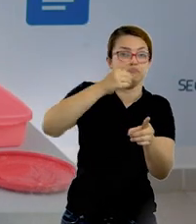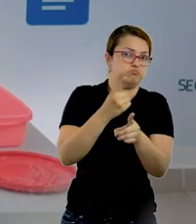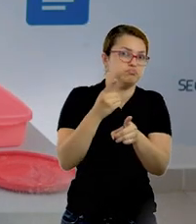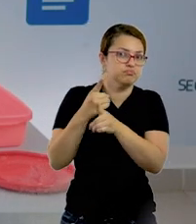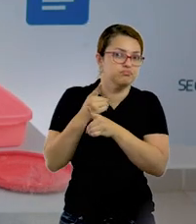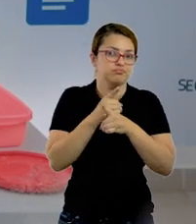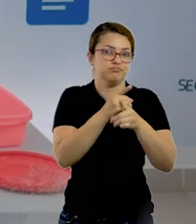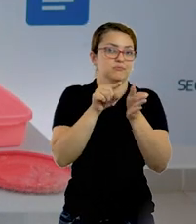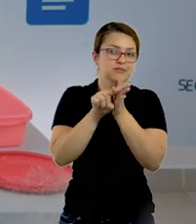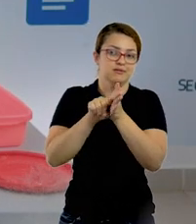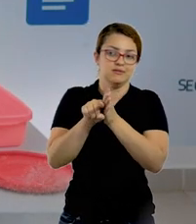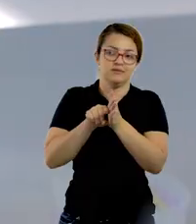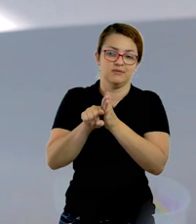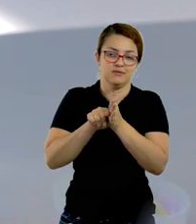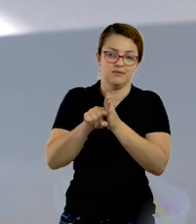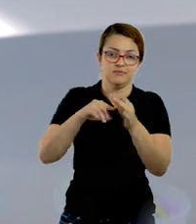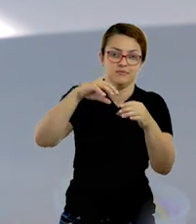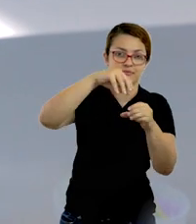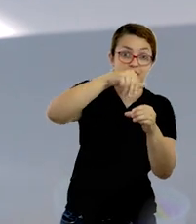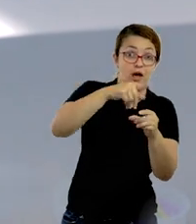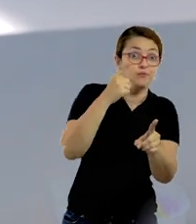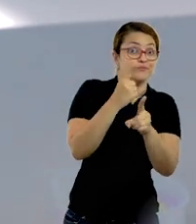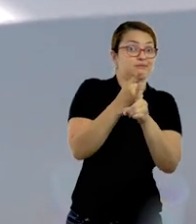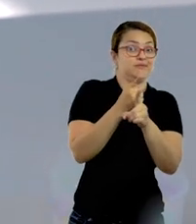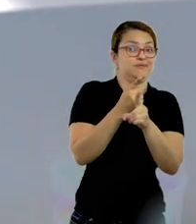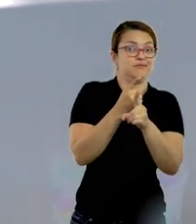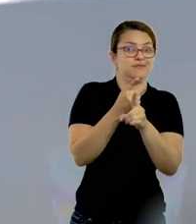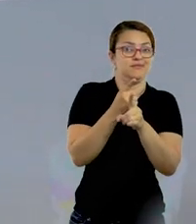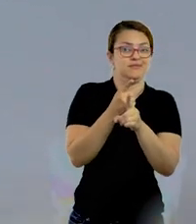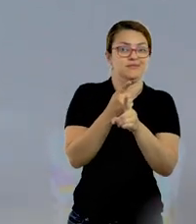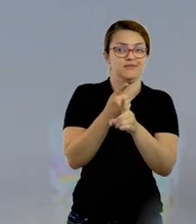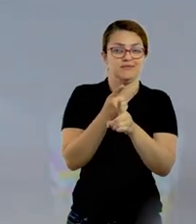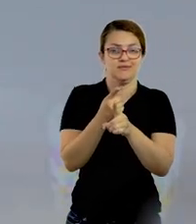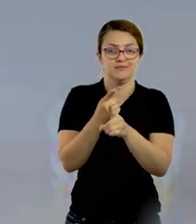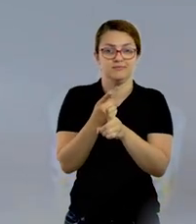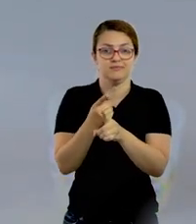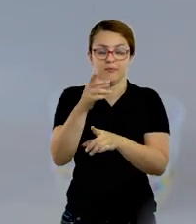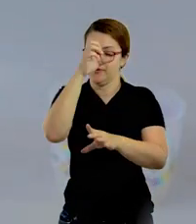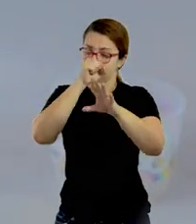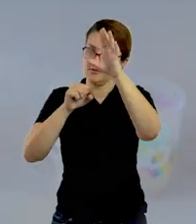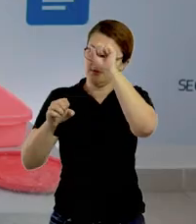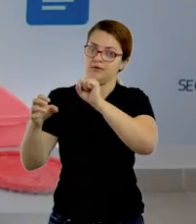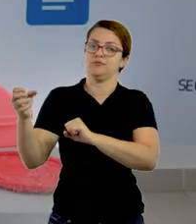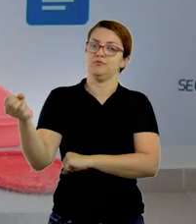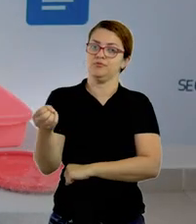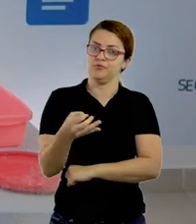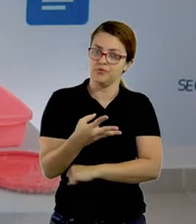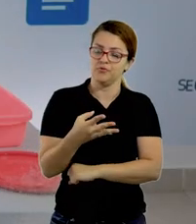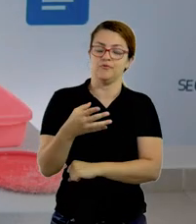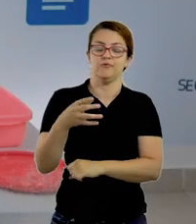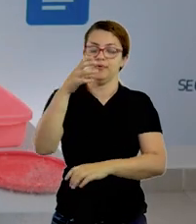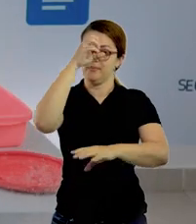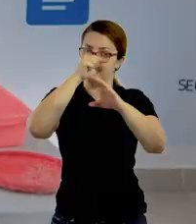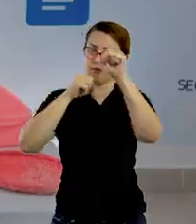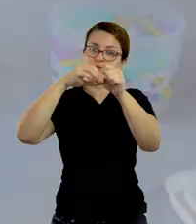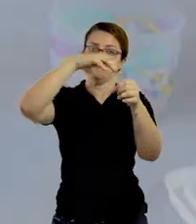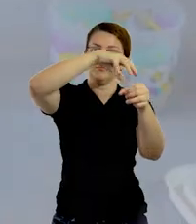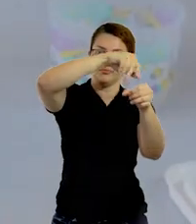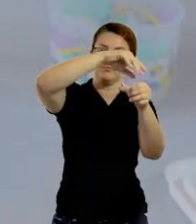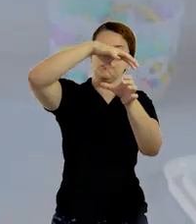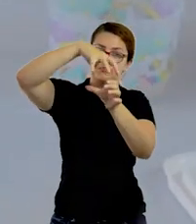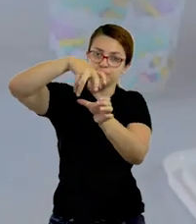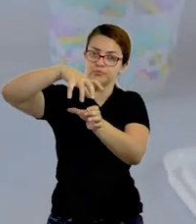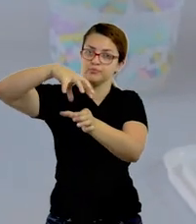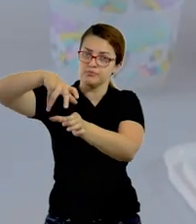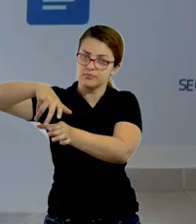uma descoberta, uma pesquisa para ele, ele vai acertando e vai colocando. E aí é um novo aprendizado, quando ele aprender a rosquear e encaixar